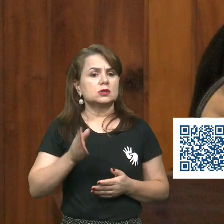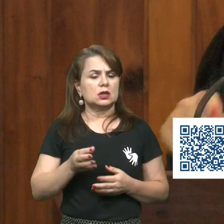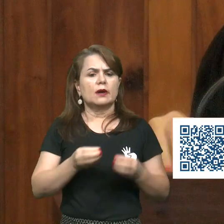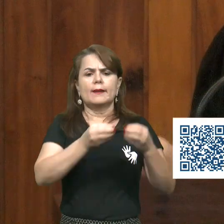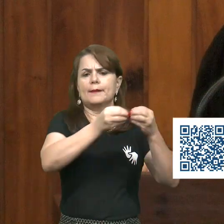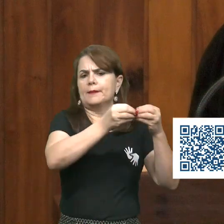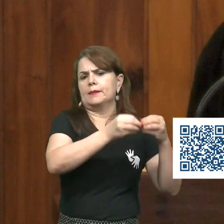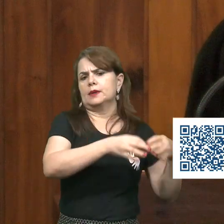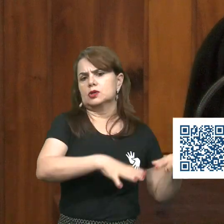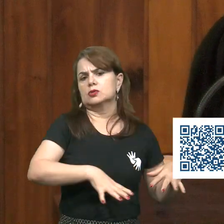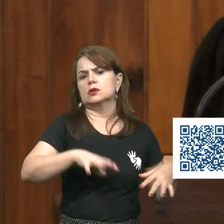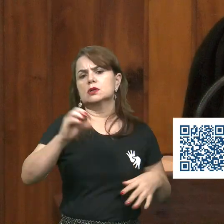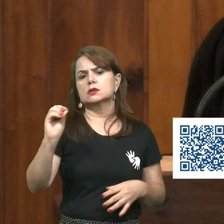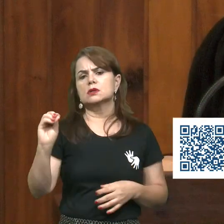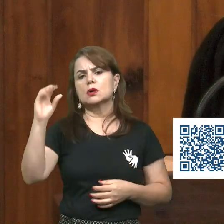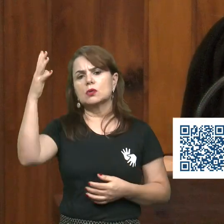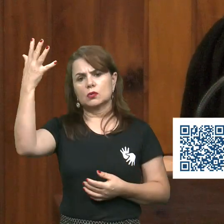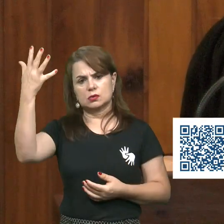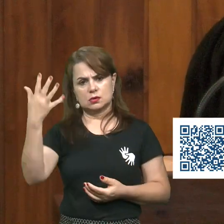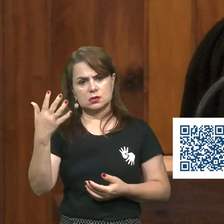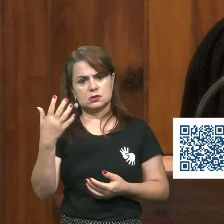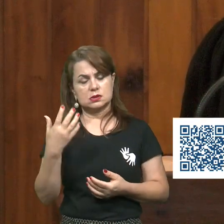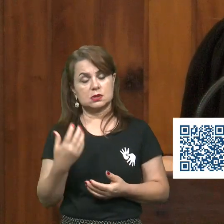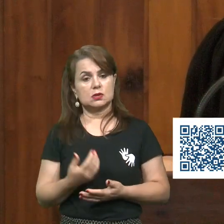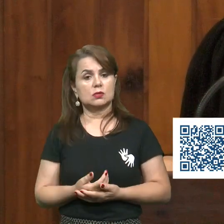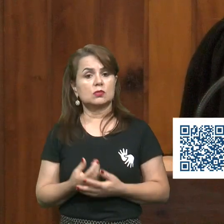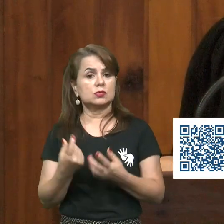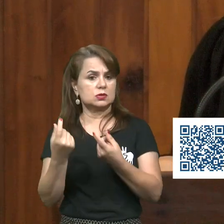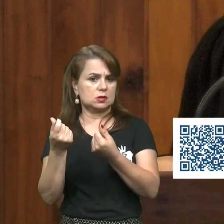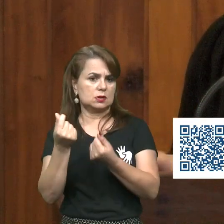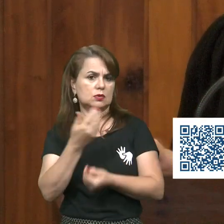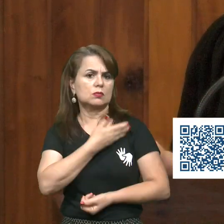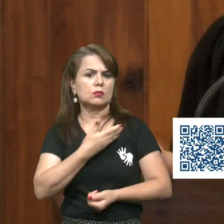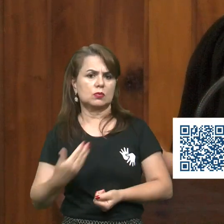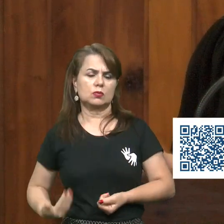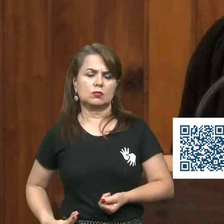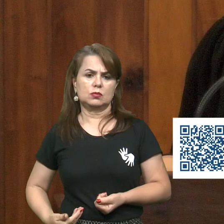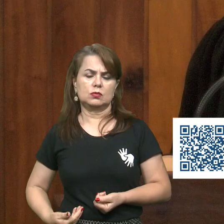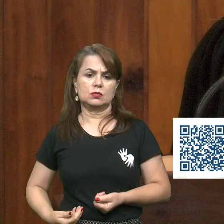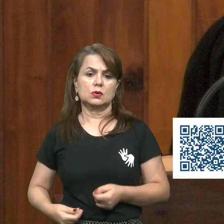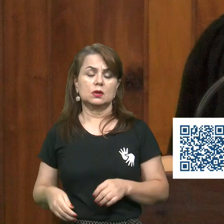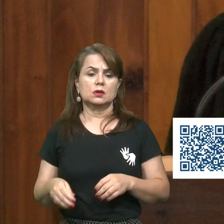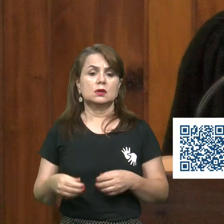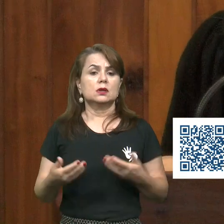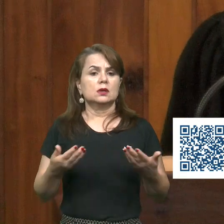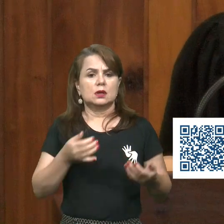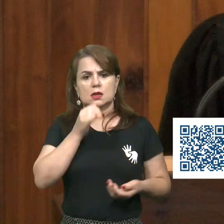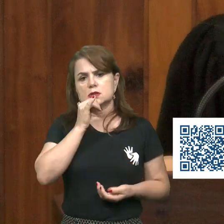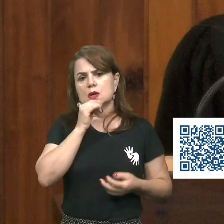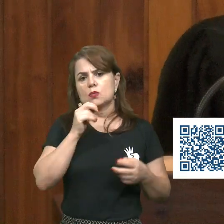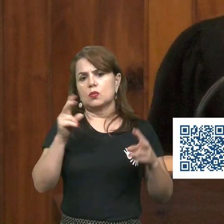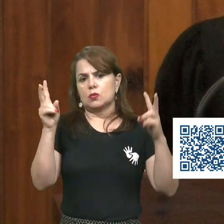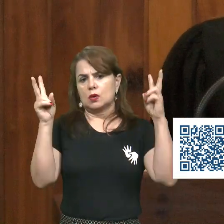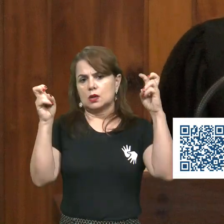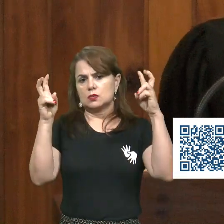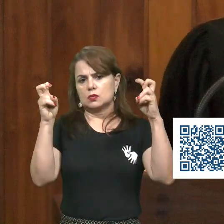em relação a, vou citar aqui um exemplo da própria vigilância. A gente sabe, é de conhecimento de